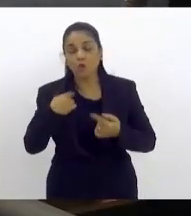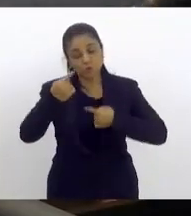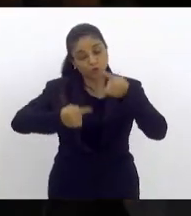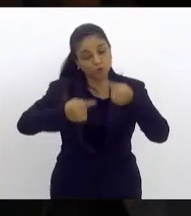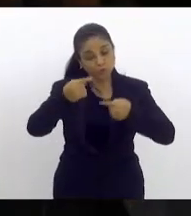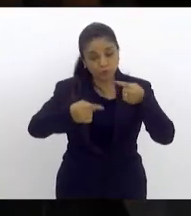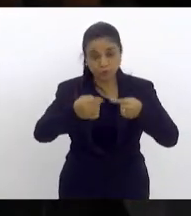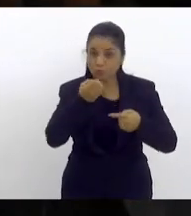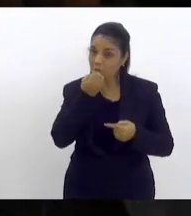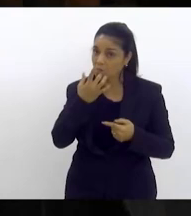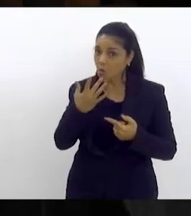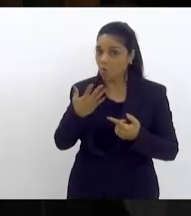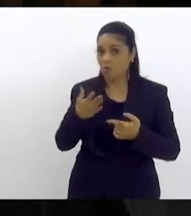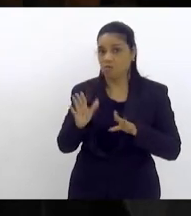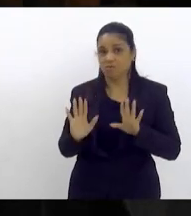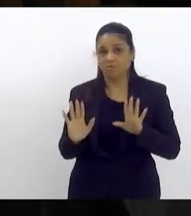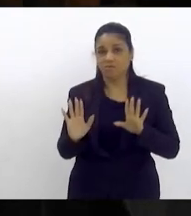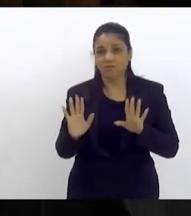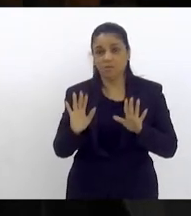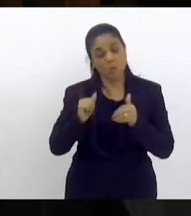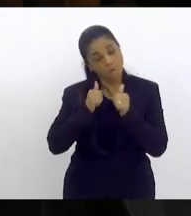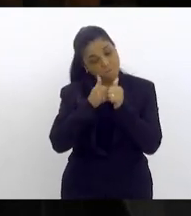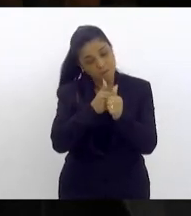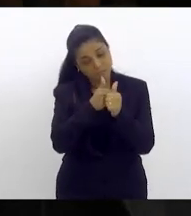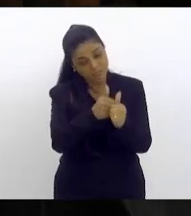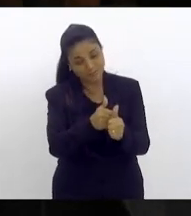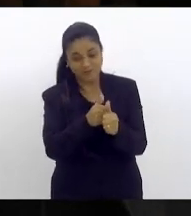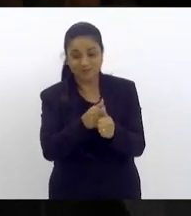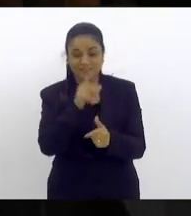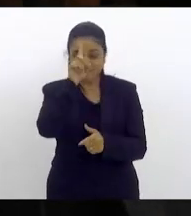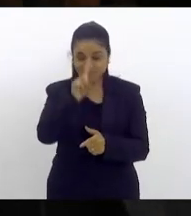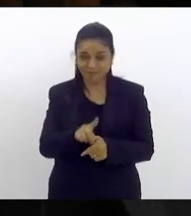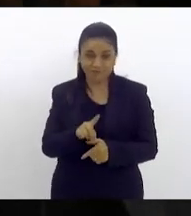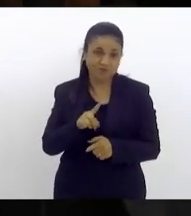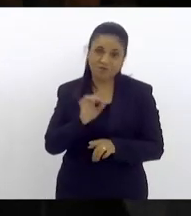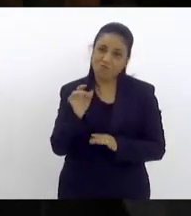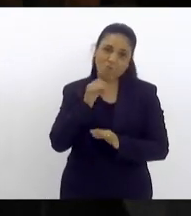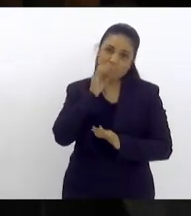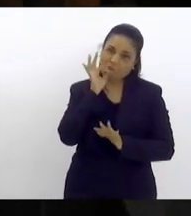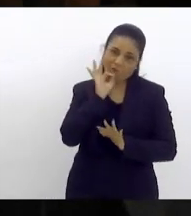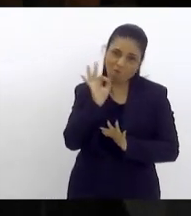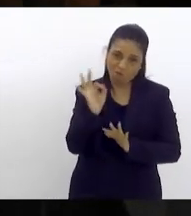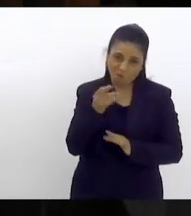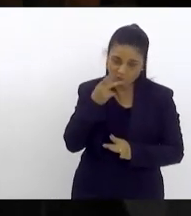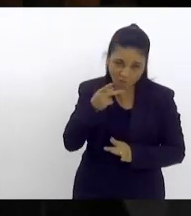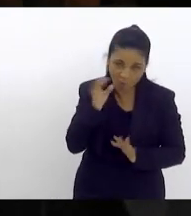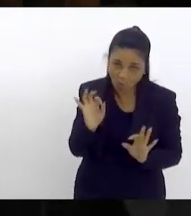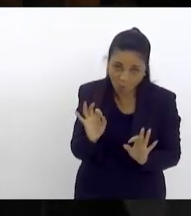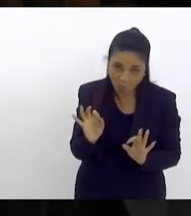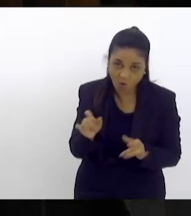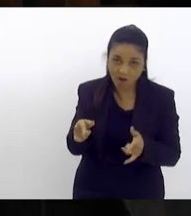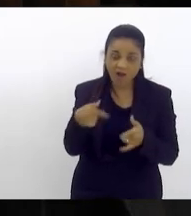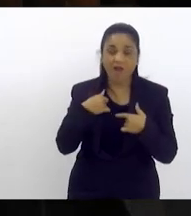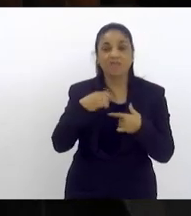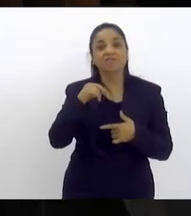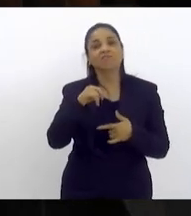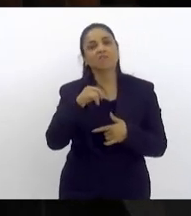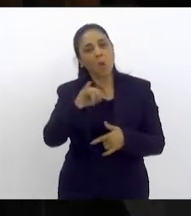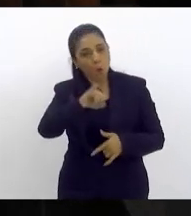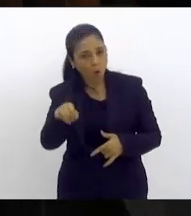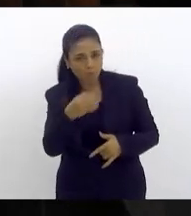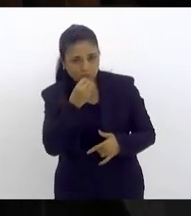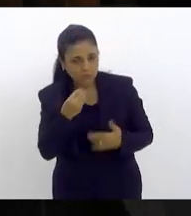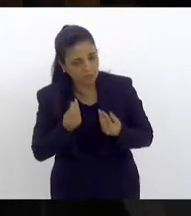senso e o convidei não falou não falou da perseguição da diretoras mas tudo bem o fato só para deixar claro teve a oportunidade de falar